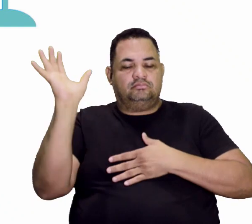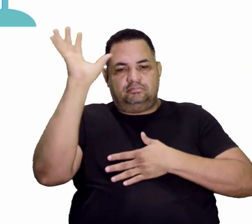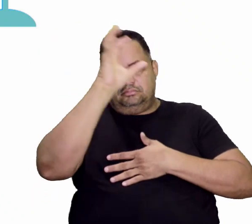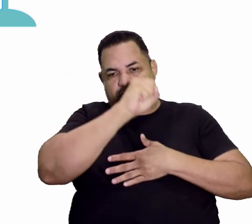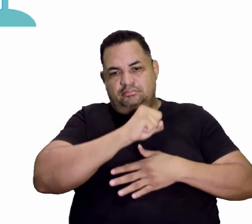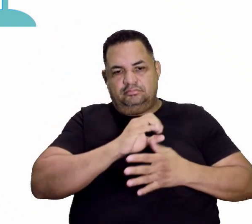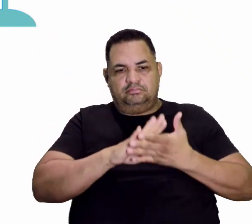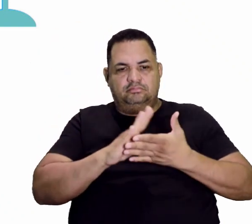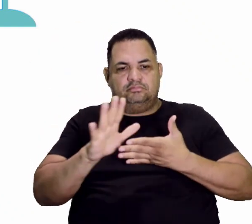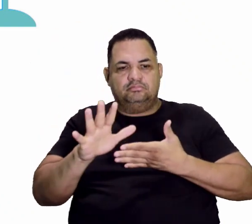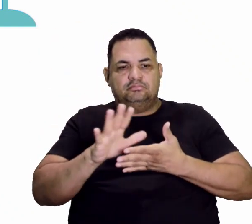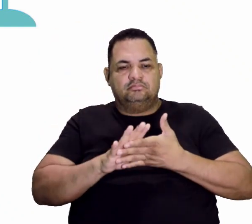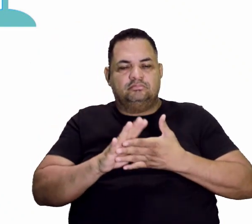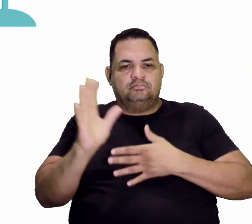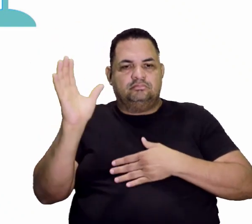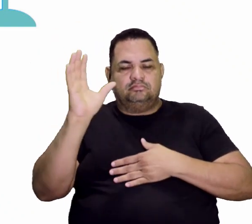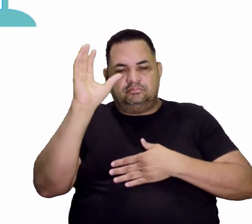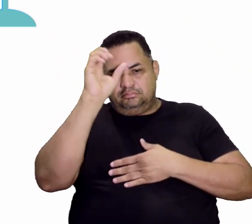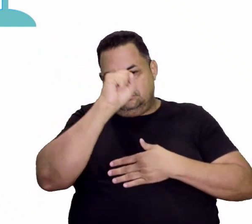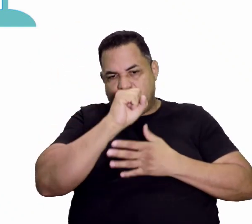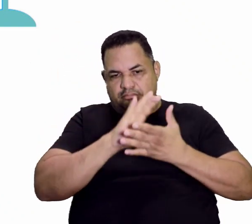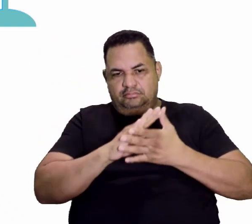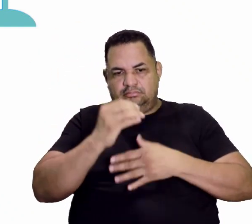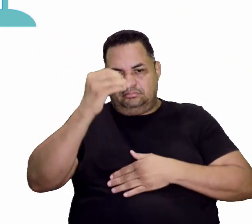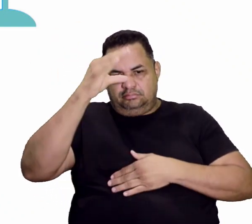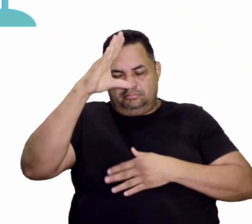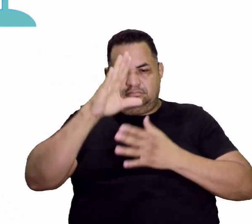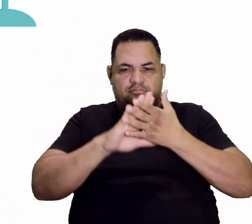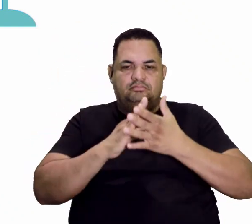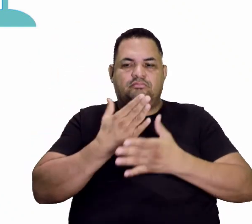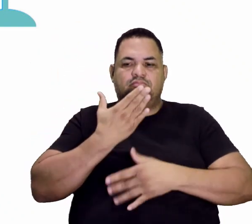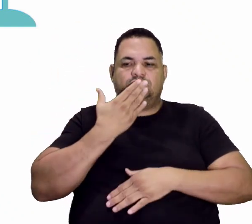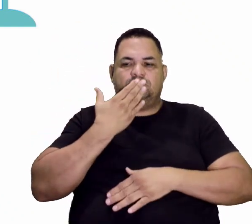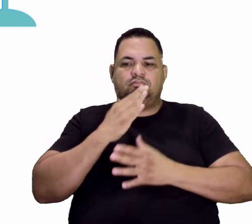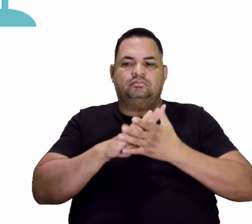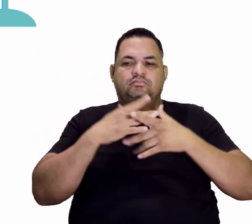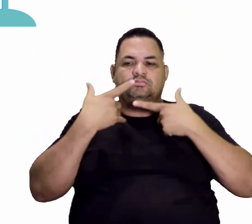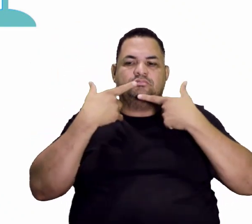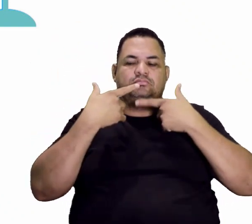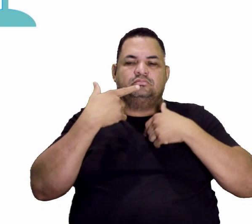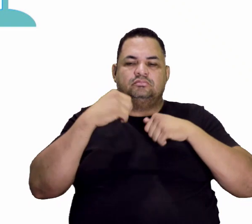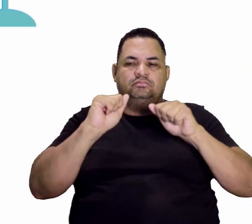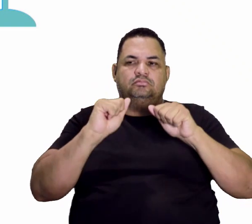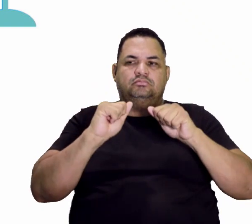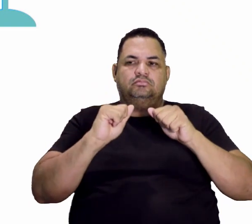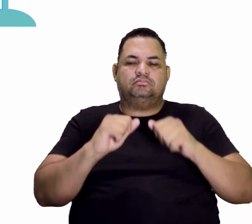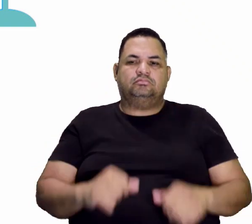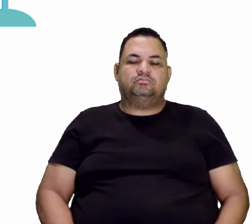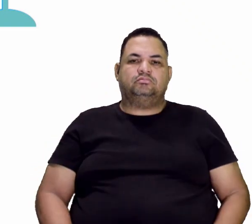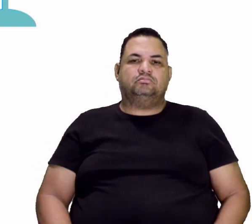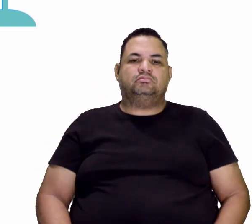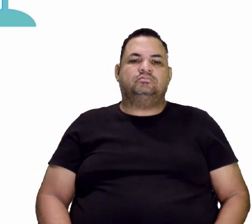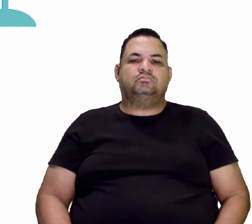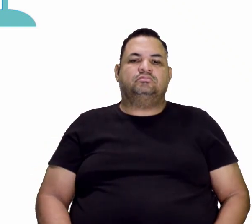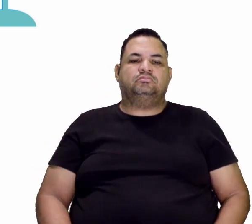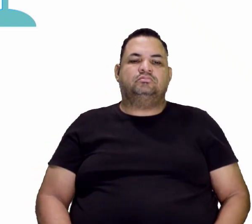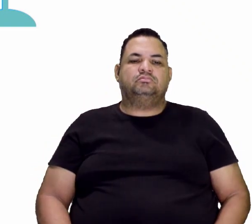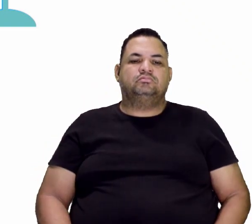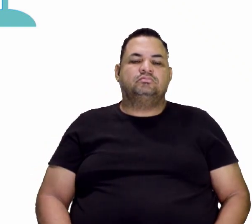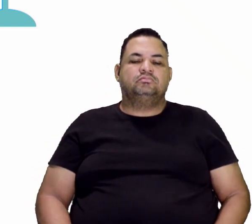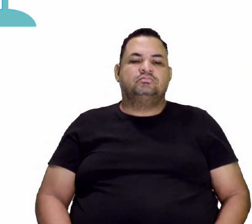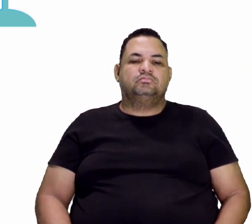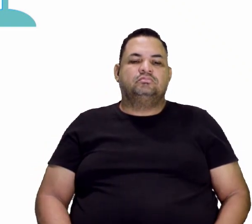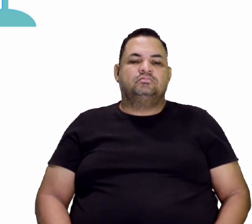aprender, né, abstrair mais o conhecimento sobre esse tipo de linguagem. Muito interessante.